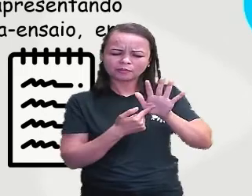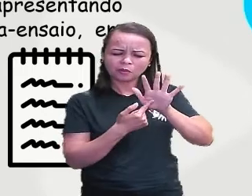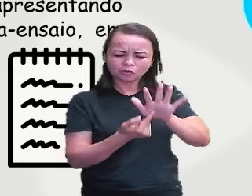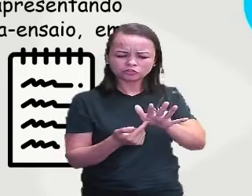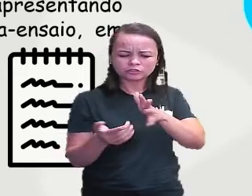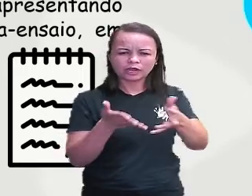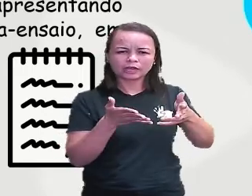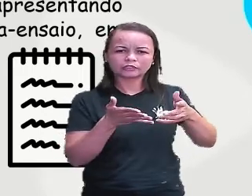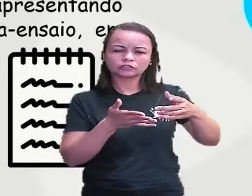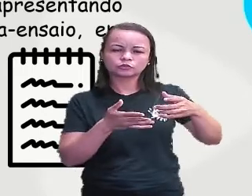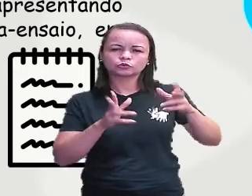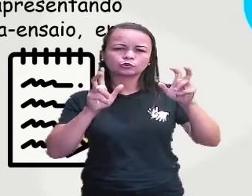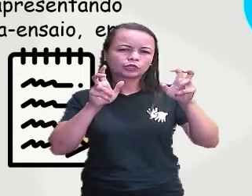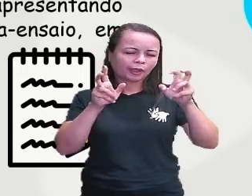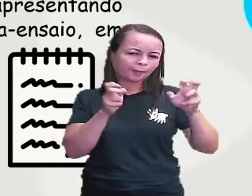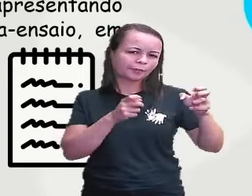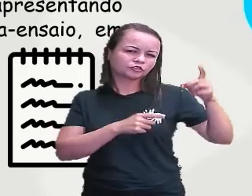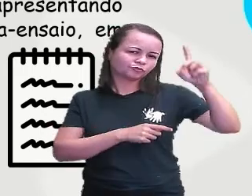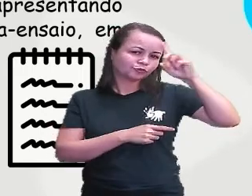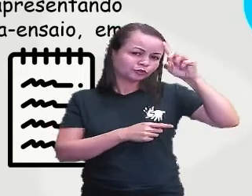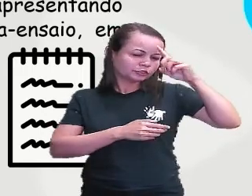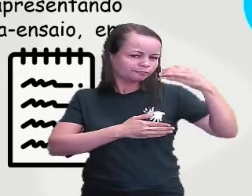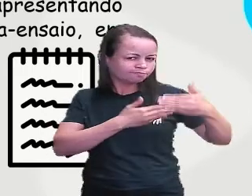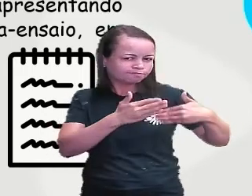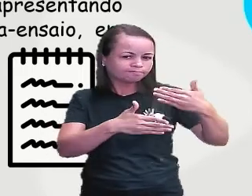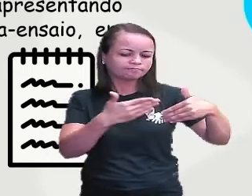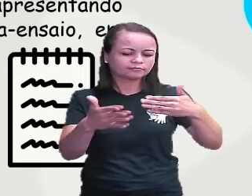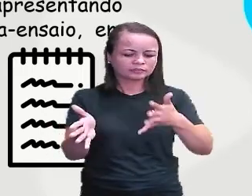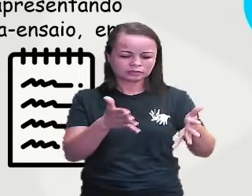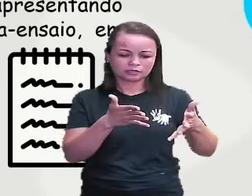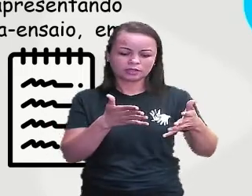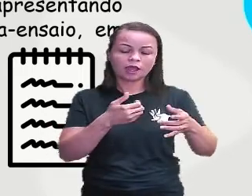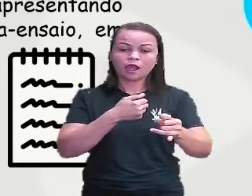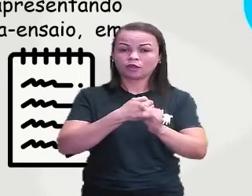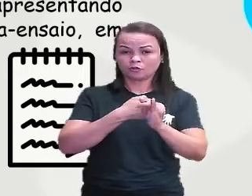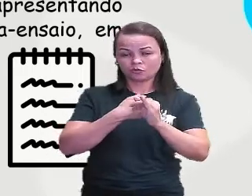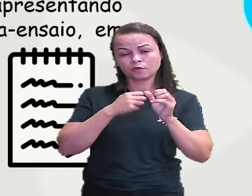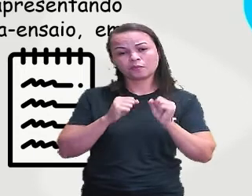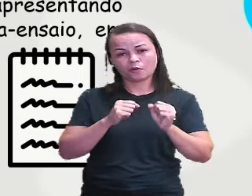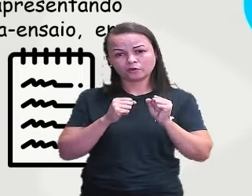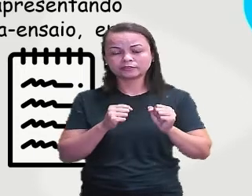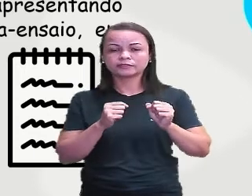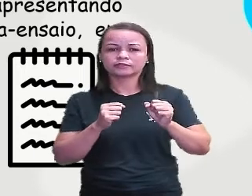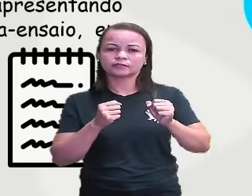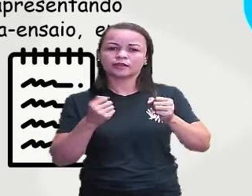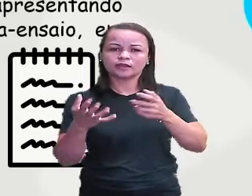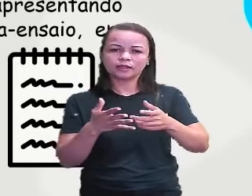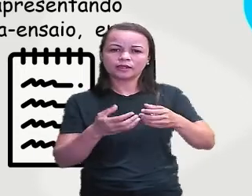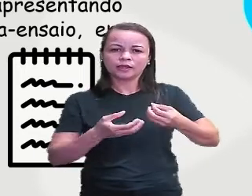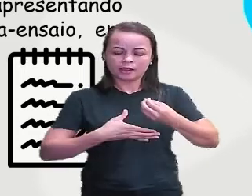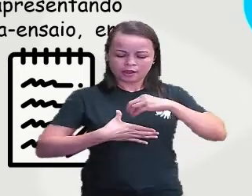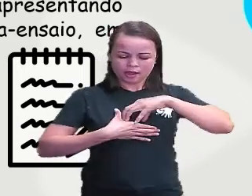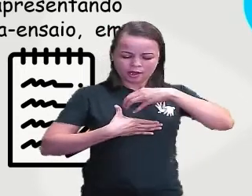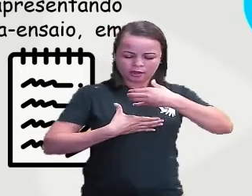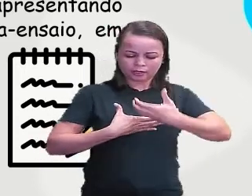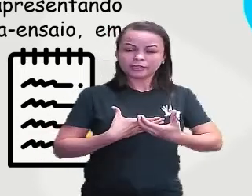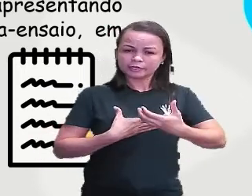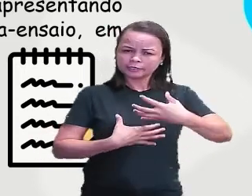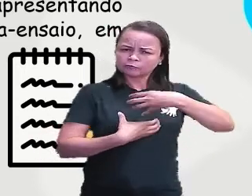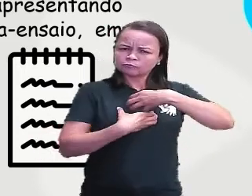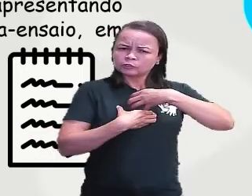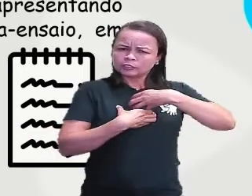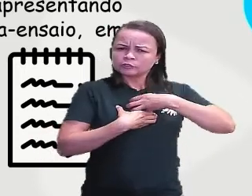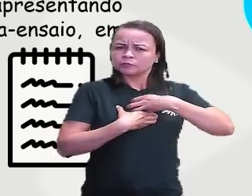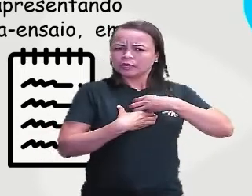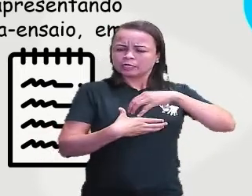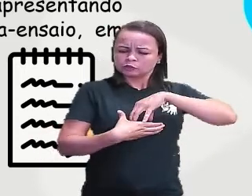diversos do cotidiano. A crônica também pode ser lírica, apresentando sentimentalismo, né? Pode ser inclusive uma